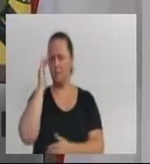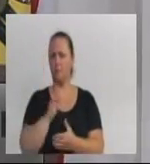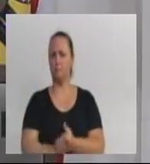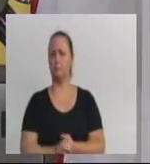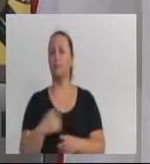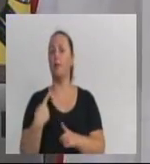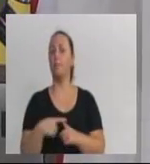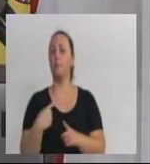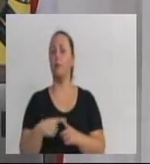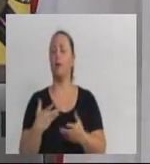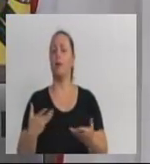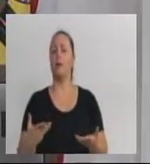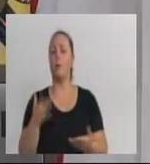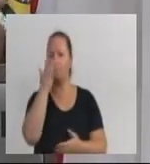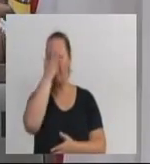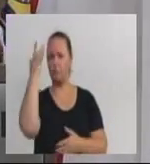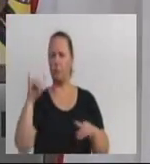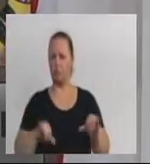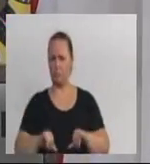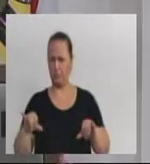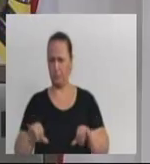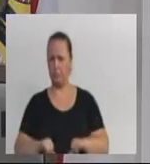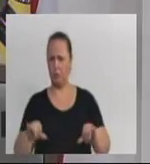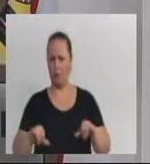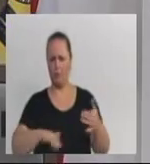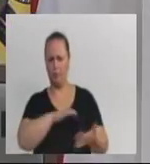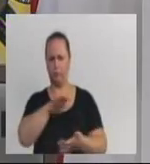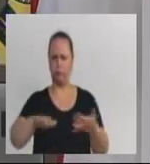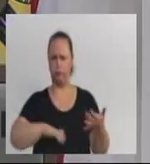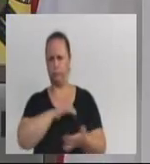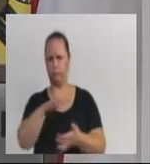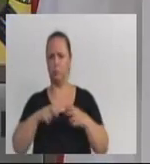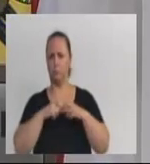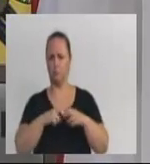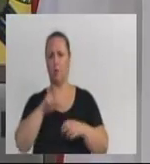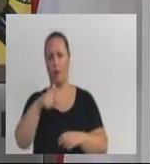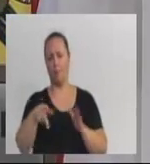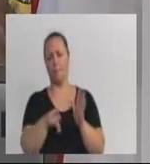com esse caos do transporte é a nossa população, é o povo da cidade.